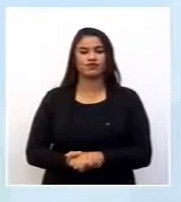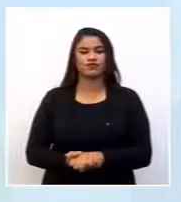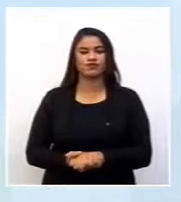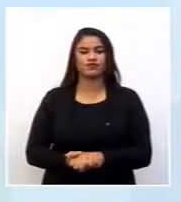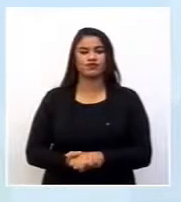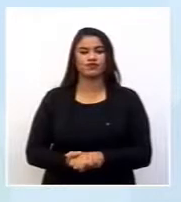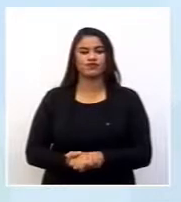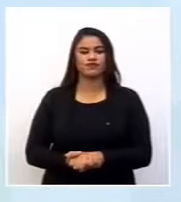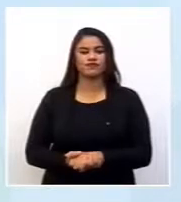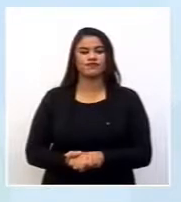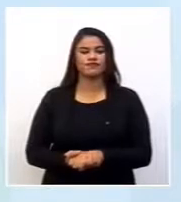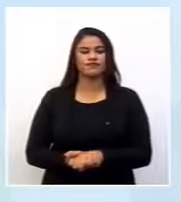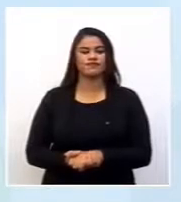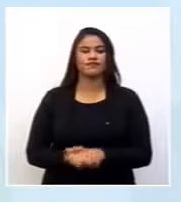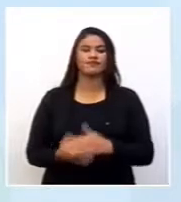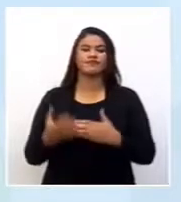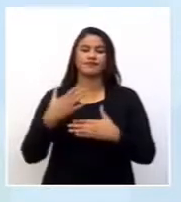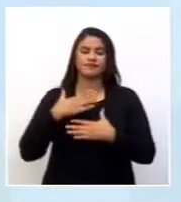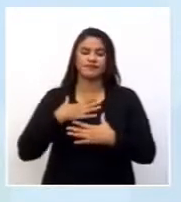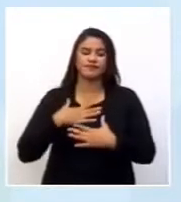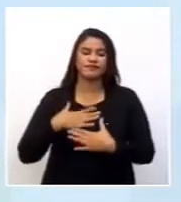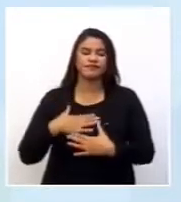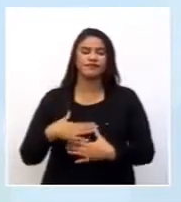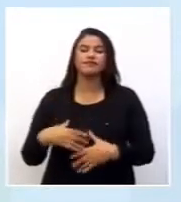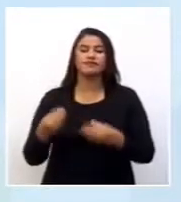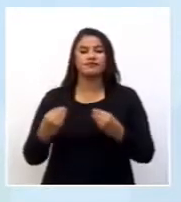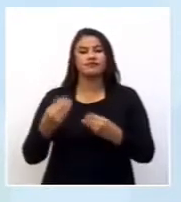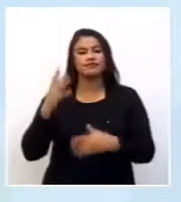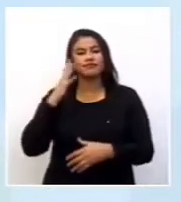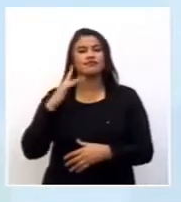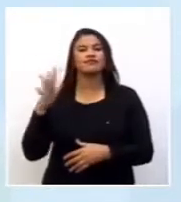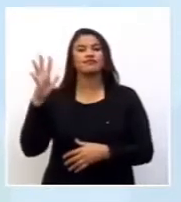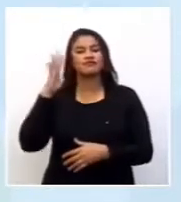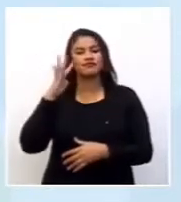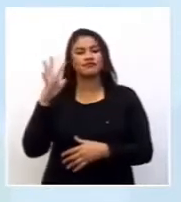pausadamente isso, para vocês refletirem, tá?